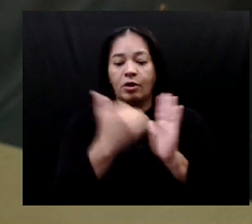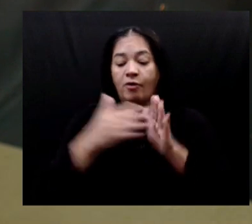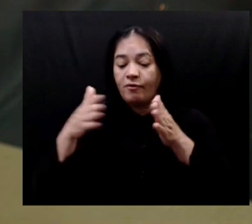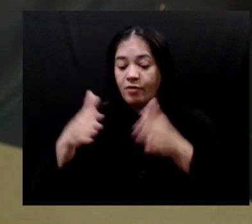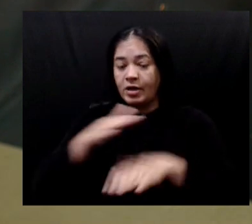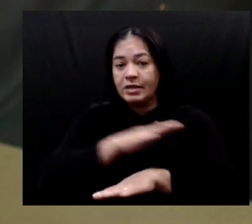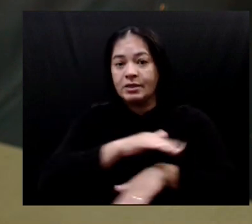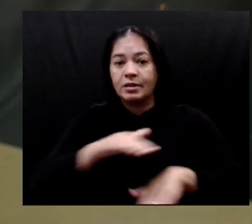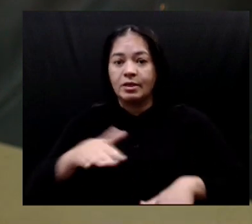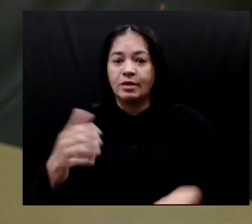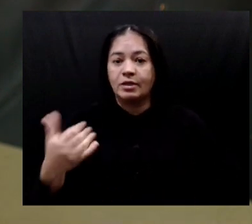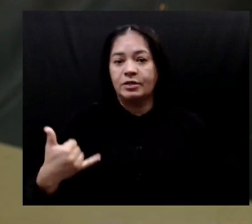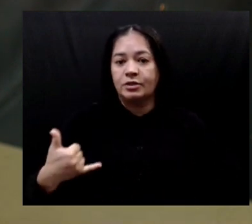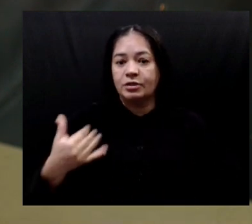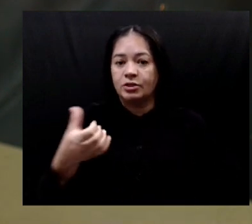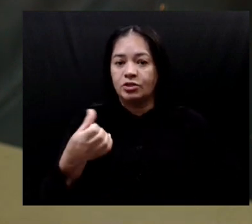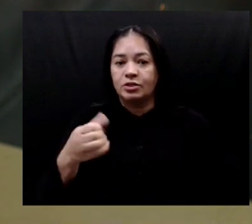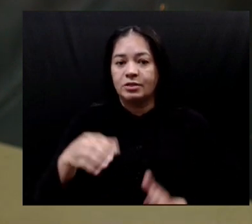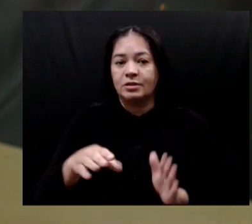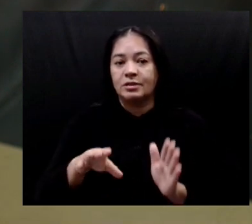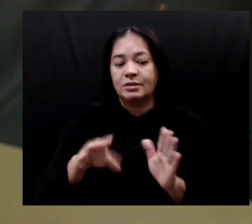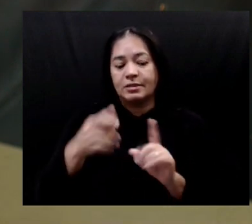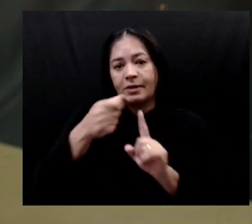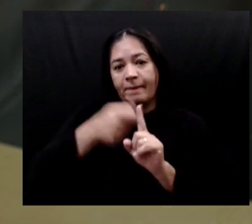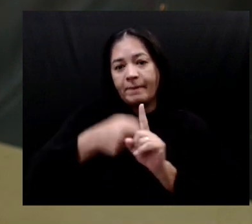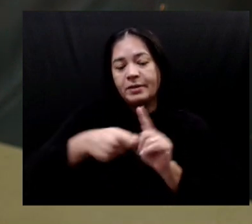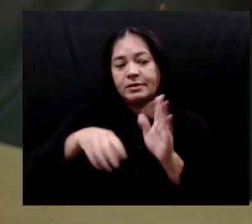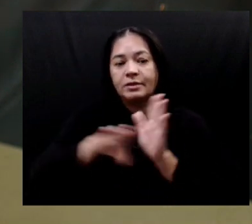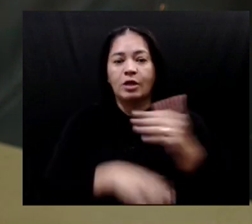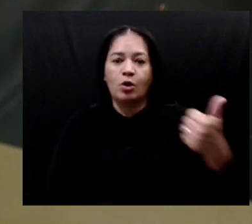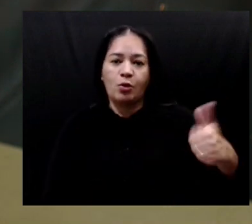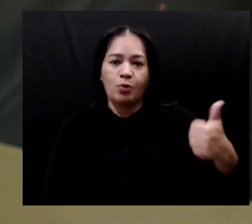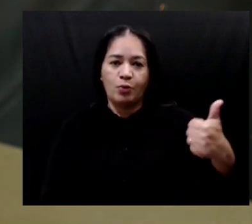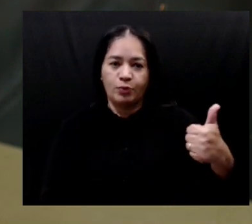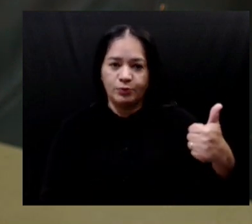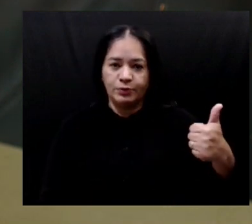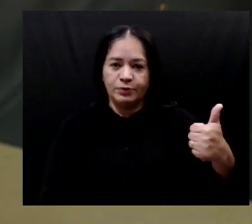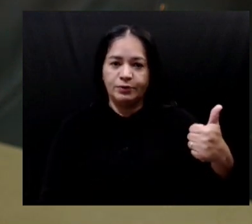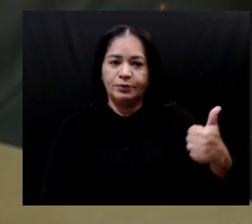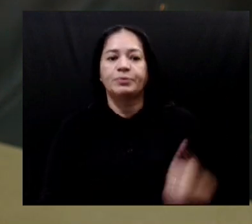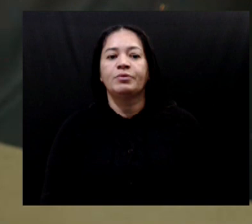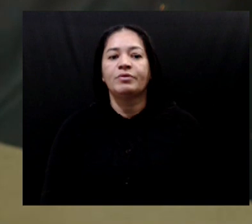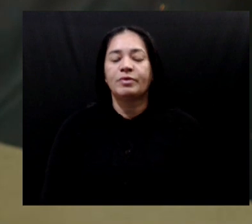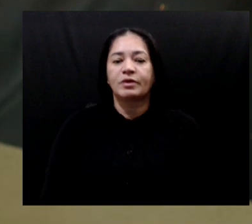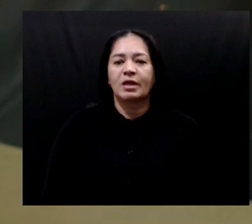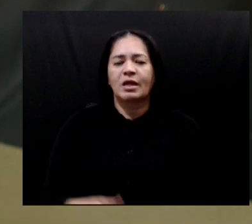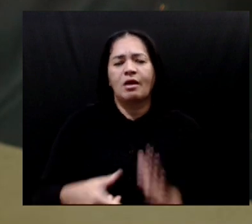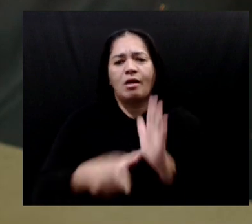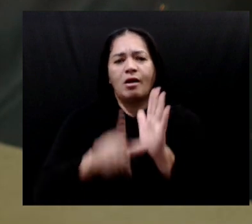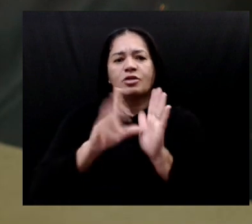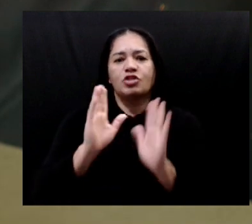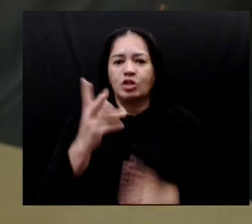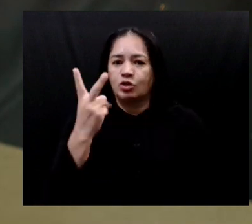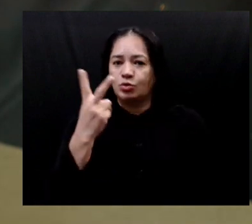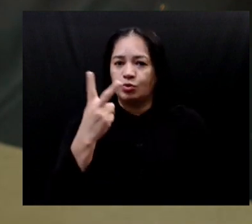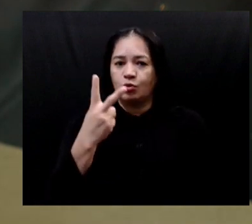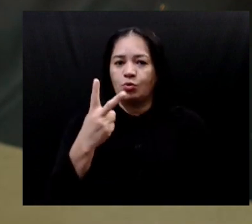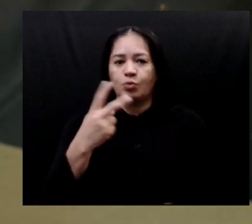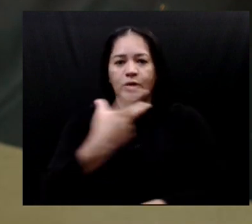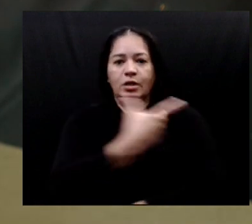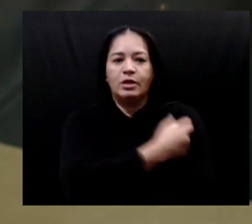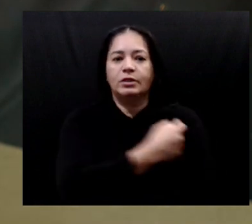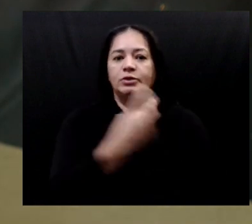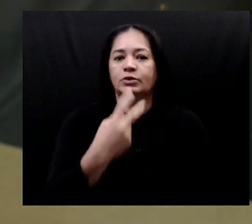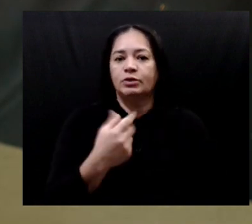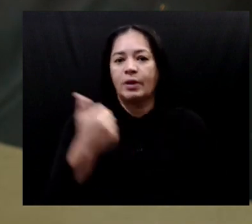11 meses de idade. Antes, o esquema vacinal já previa 2 doses da vacina, a primeira aos 12 meses e a segunda